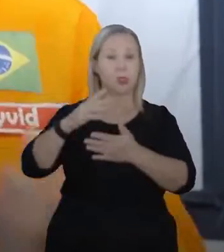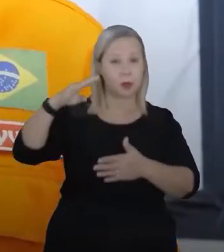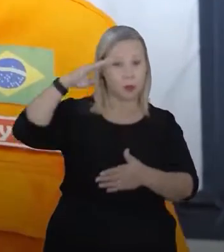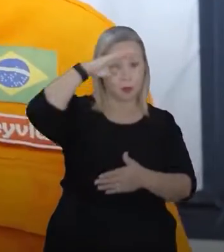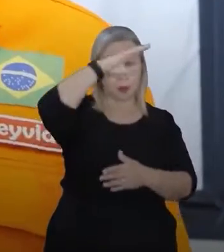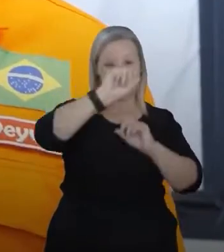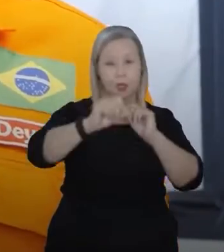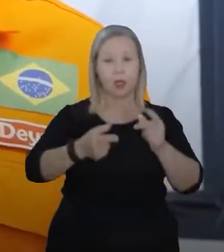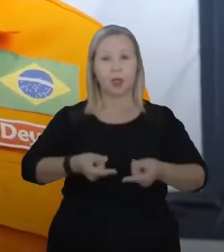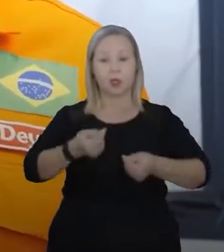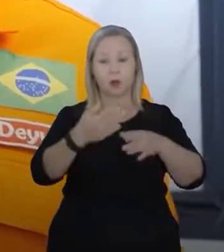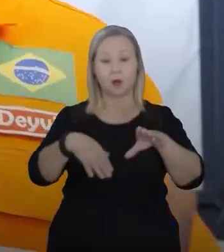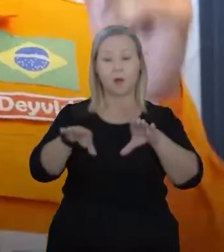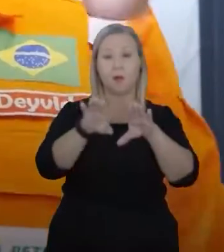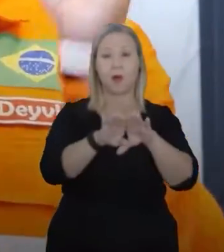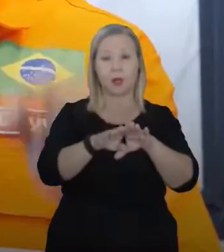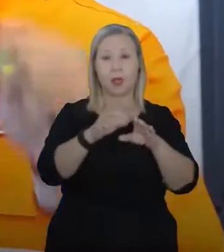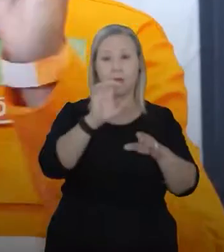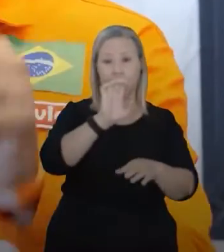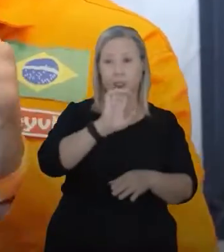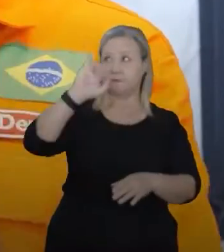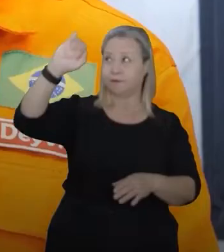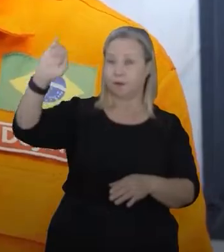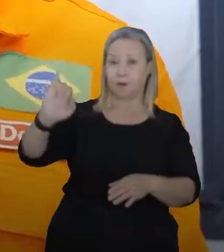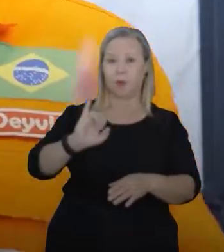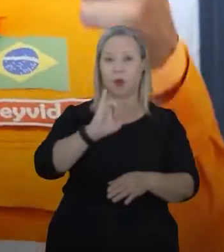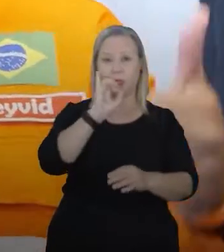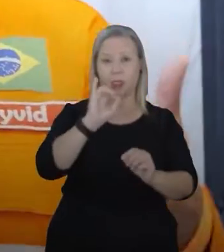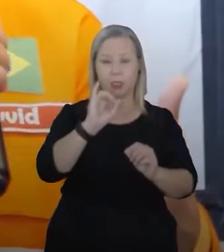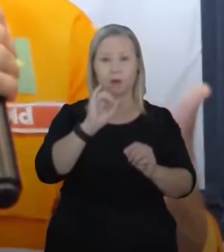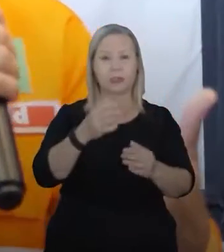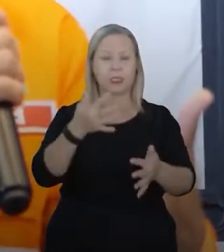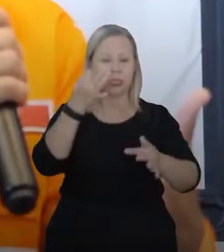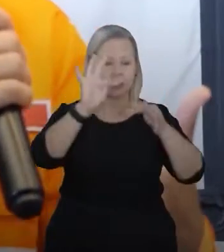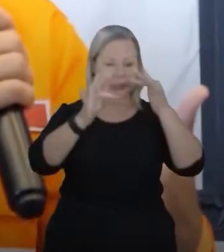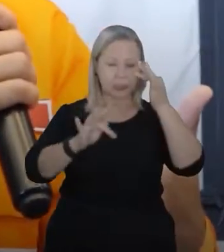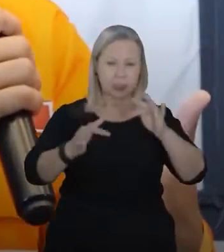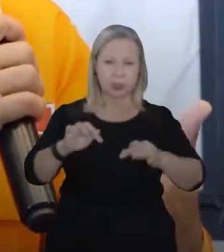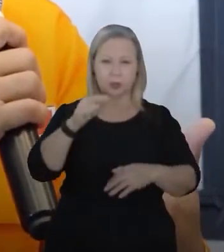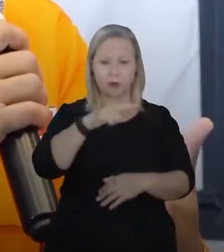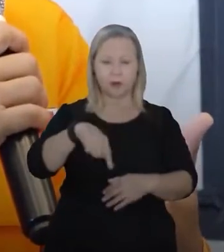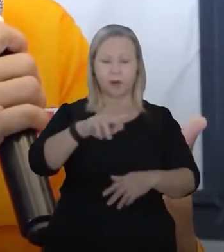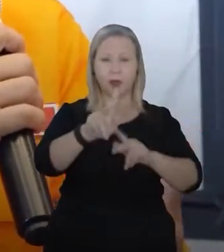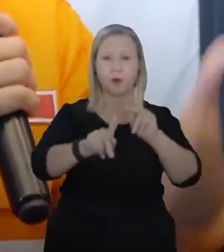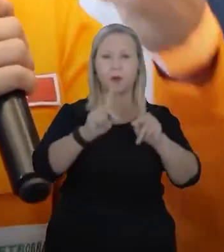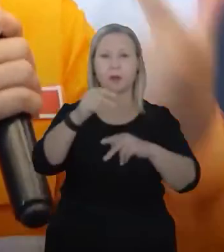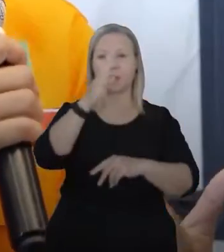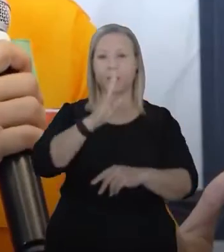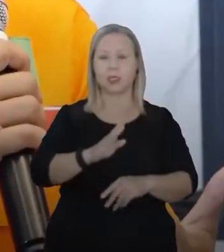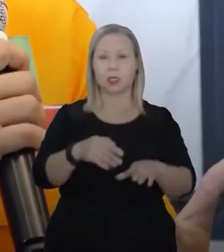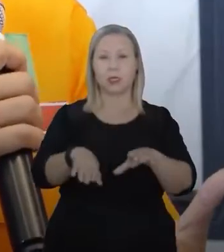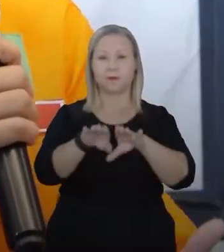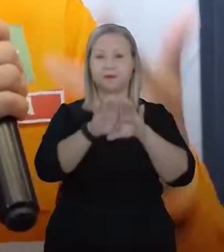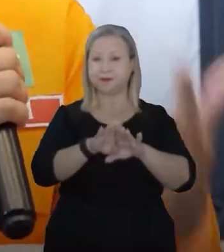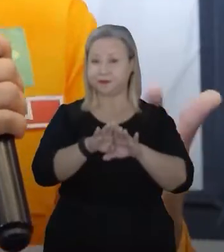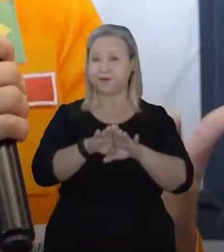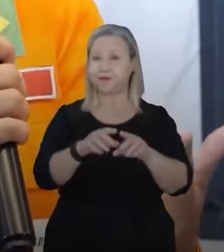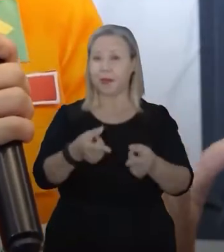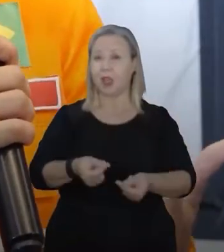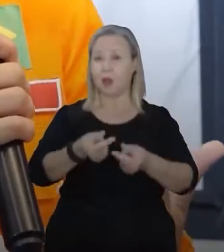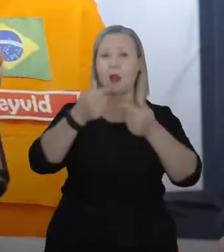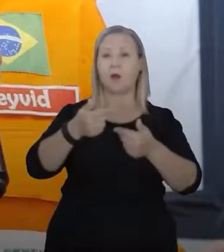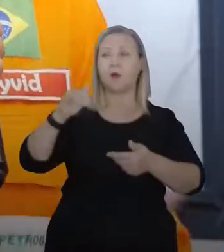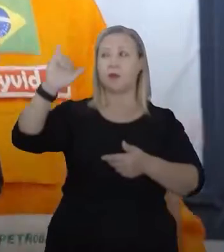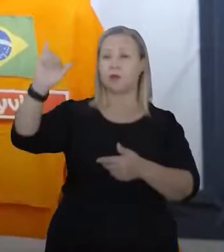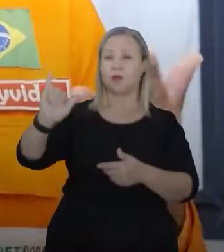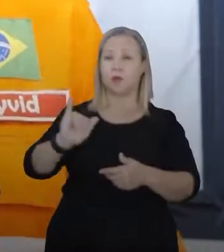que sangra a população brasileira atrelando os nossos combustíveis ao preço do barri do petróleo no mercado internacional ao e a custos de